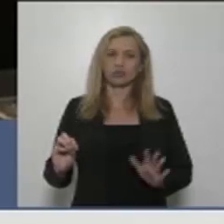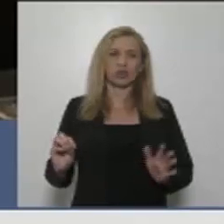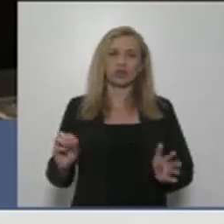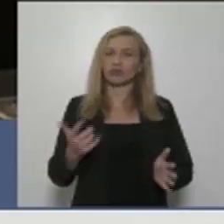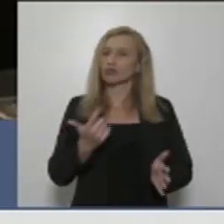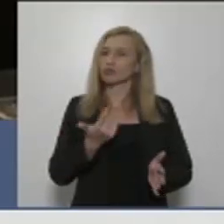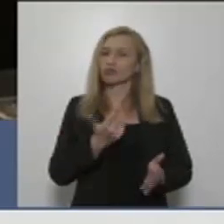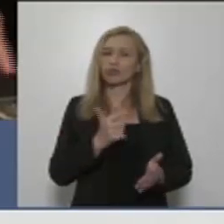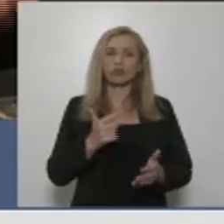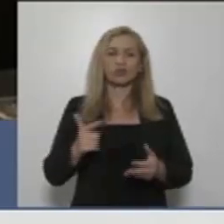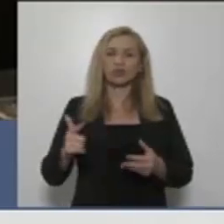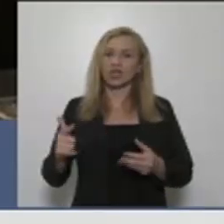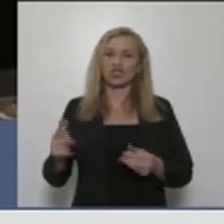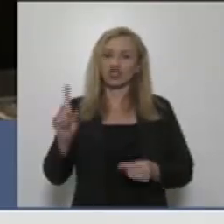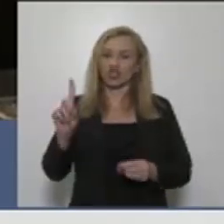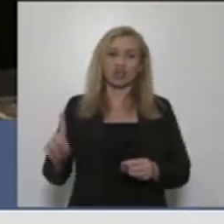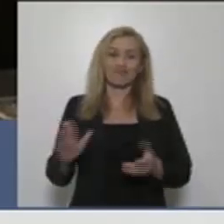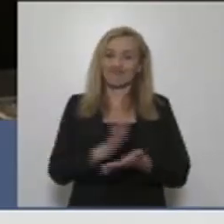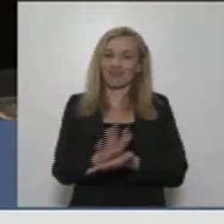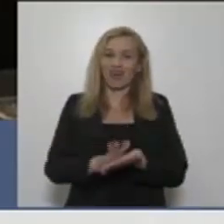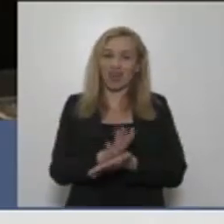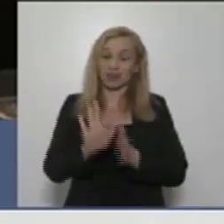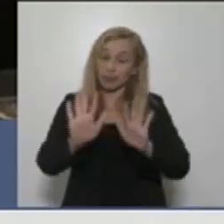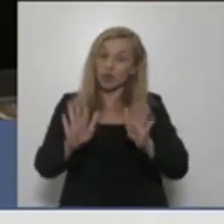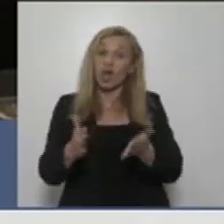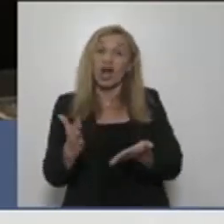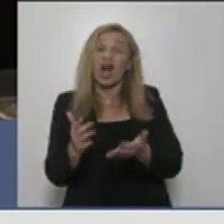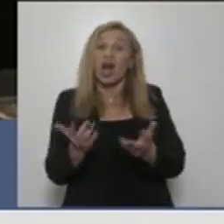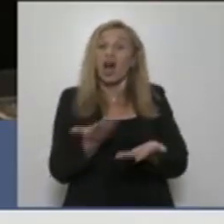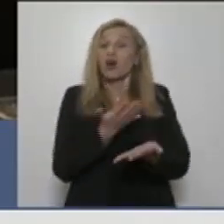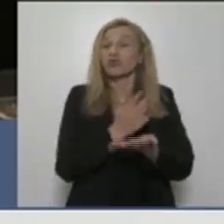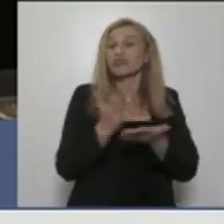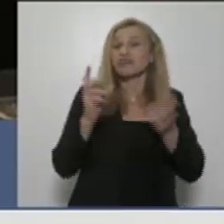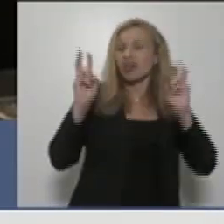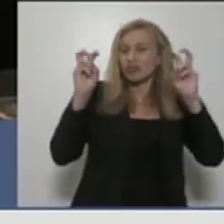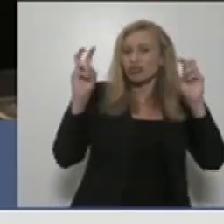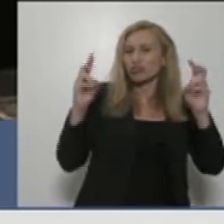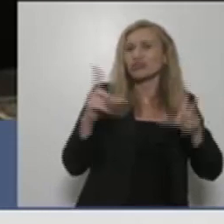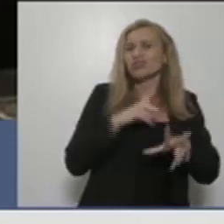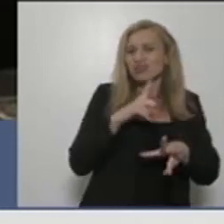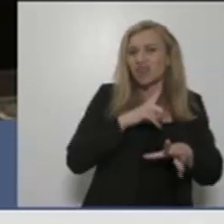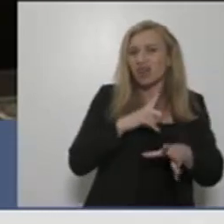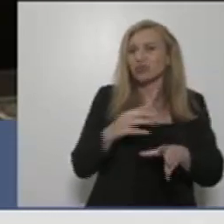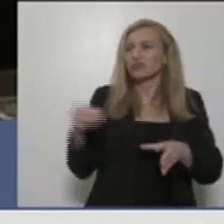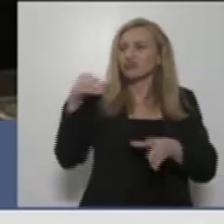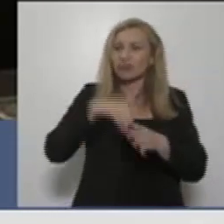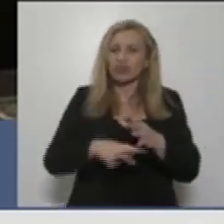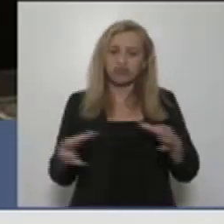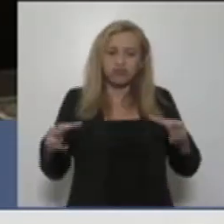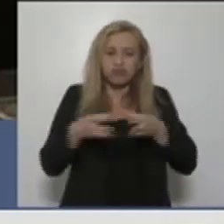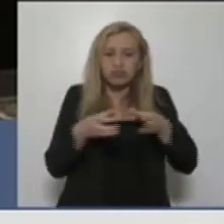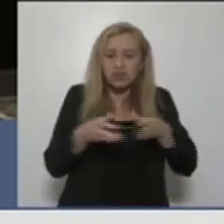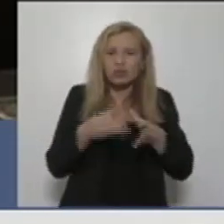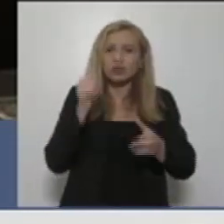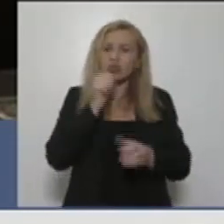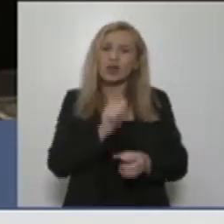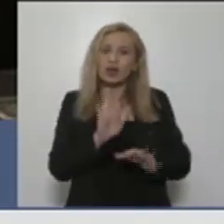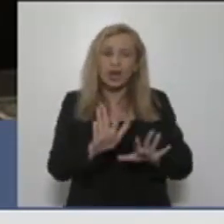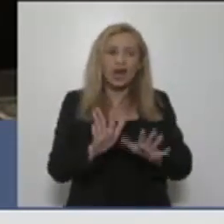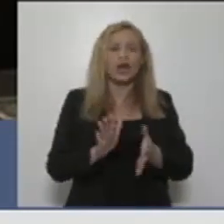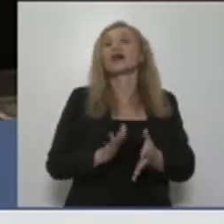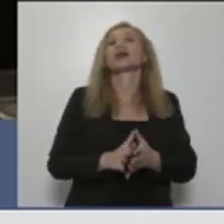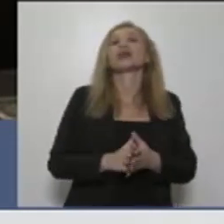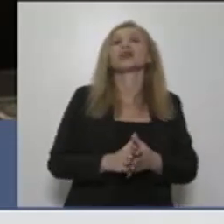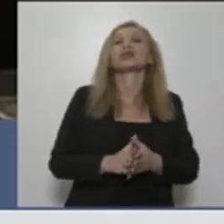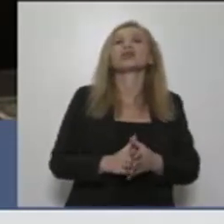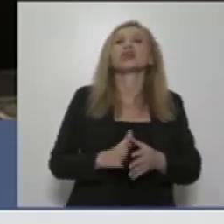Inclusive porque os casos que nós temos dentro da comissão de mulheres são homens até